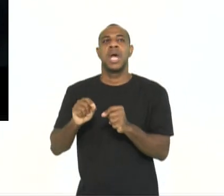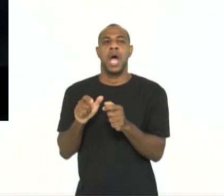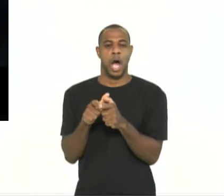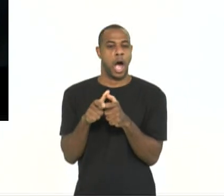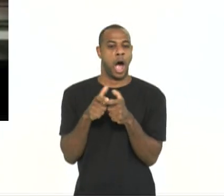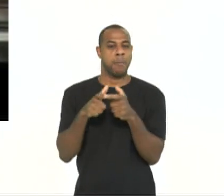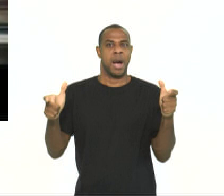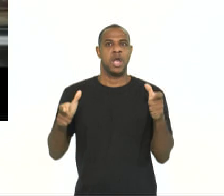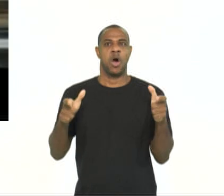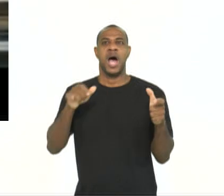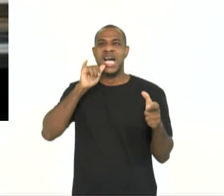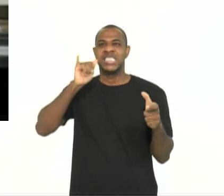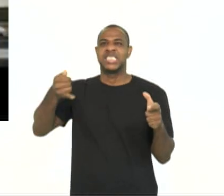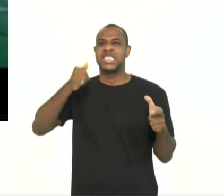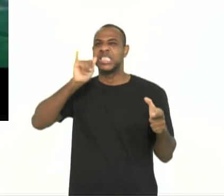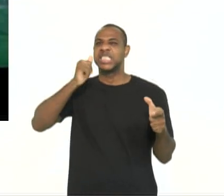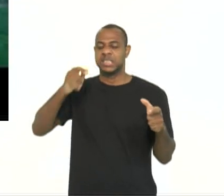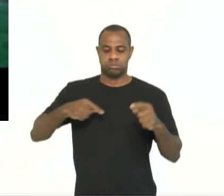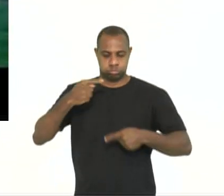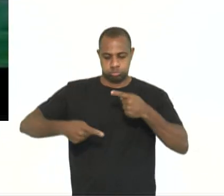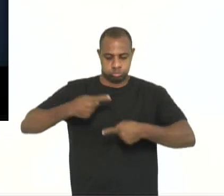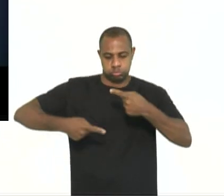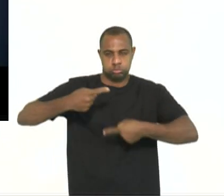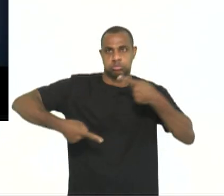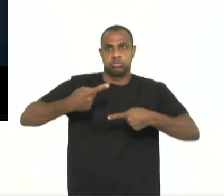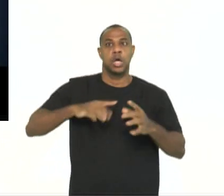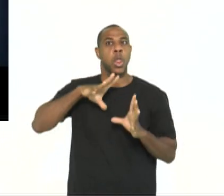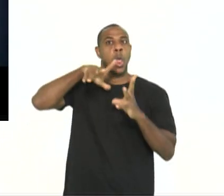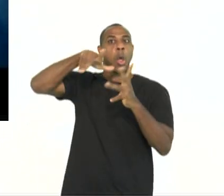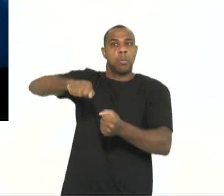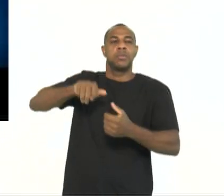maior hidrelétrica do mundo.